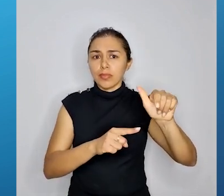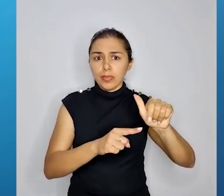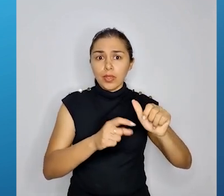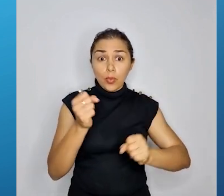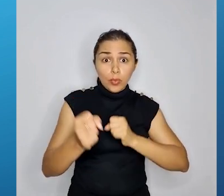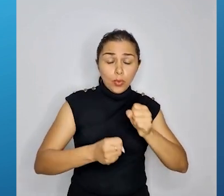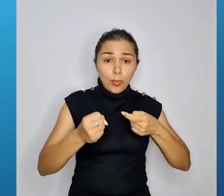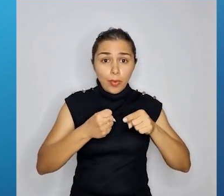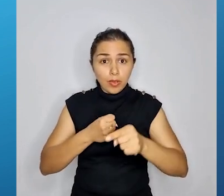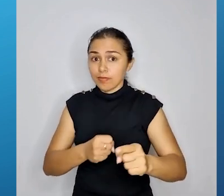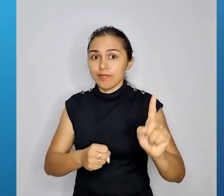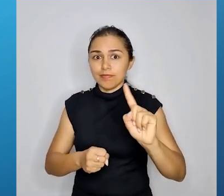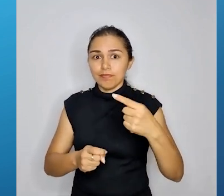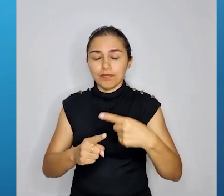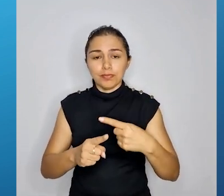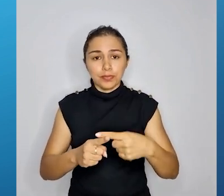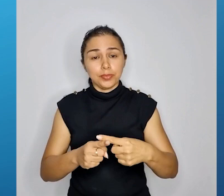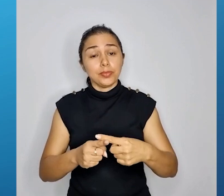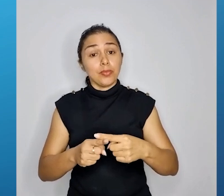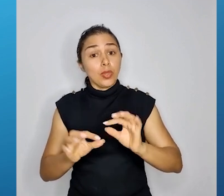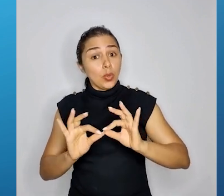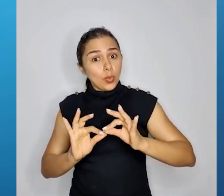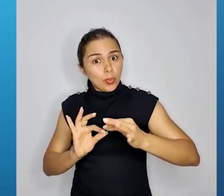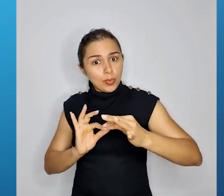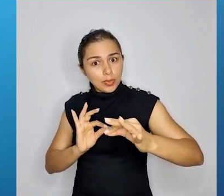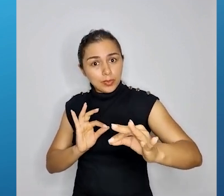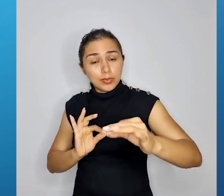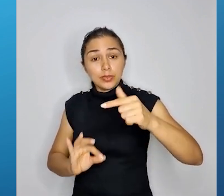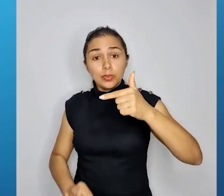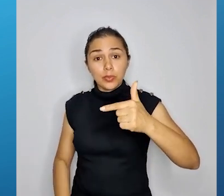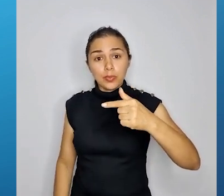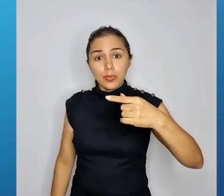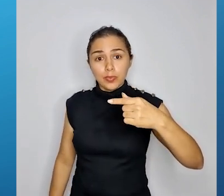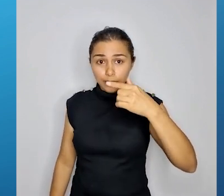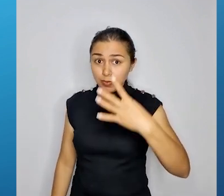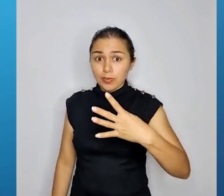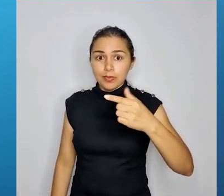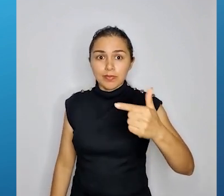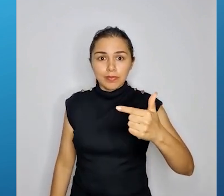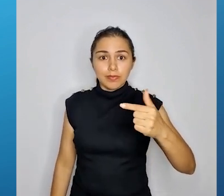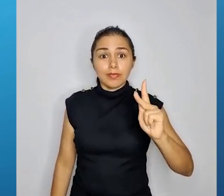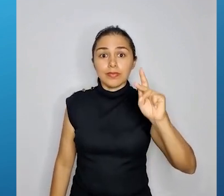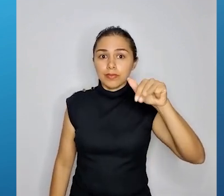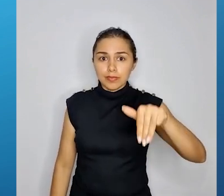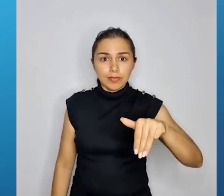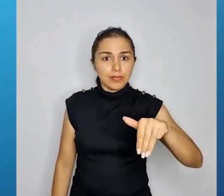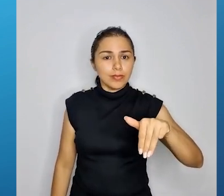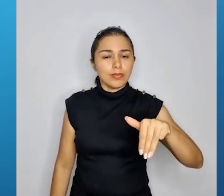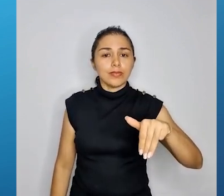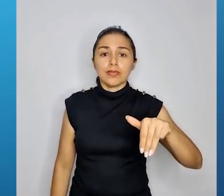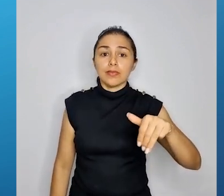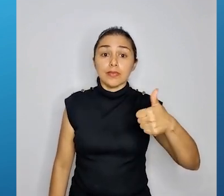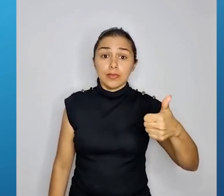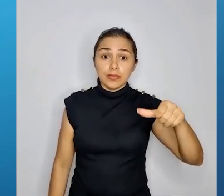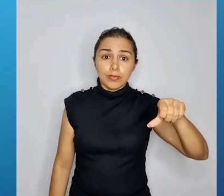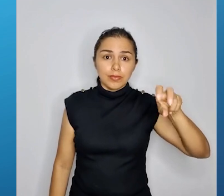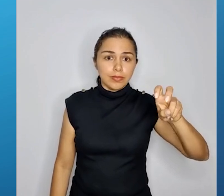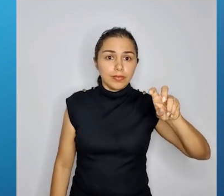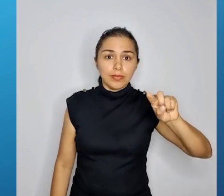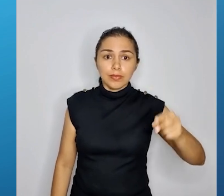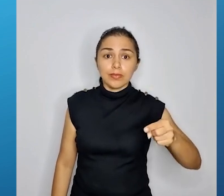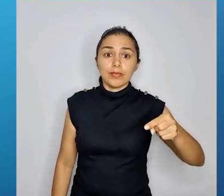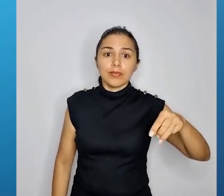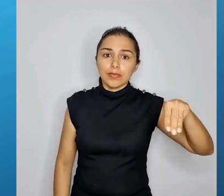tem todo o percurso de 42 km, 145 metros, tá? Ela é uma prova do